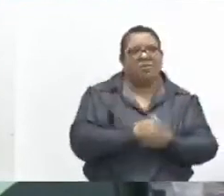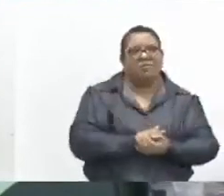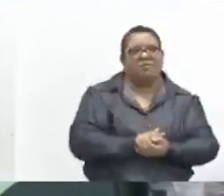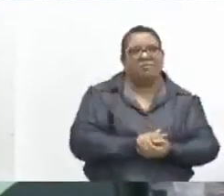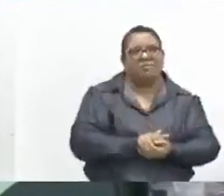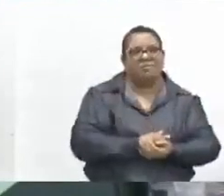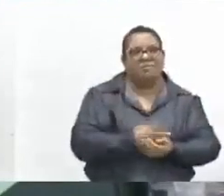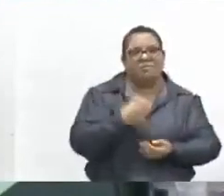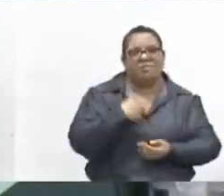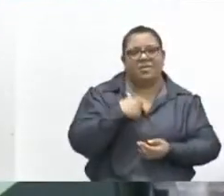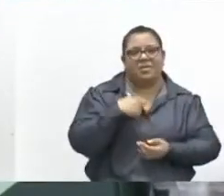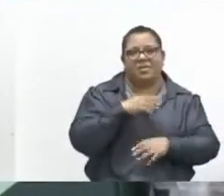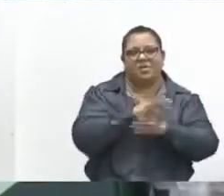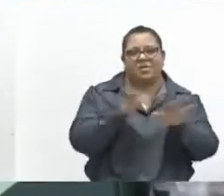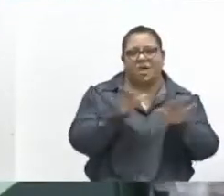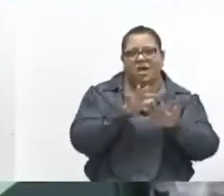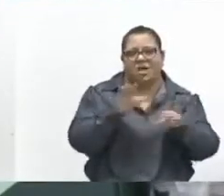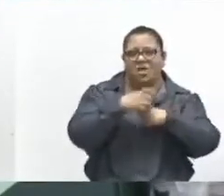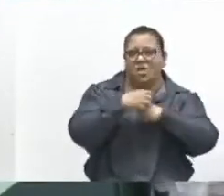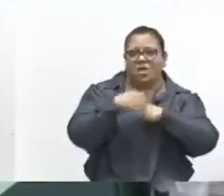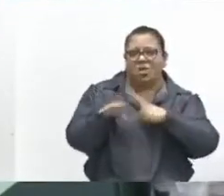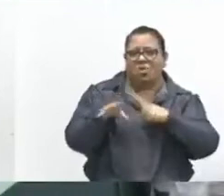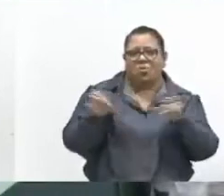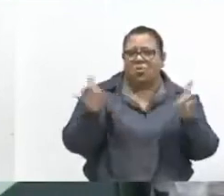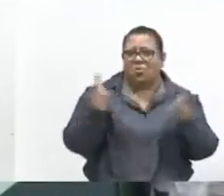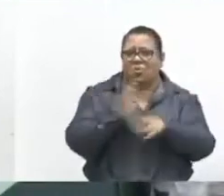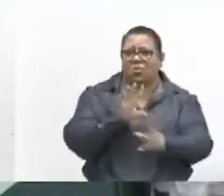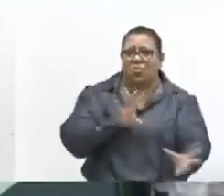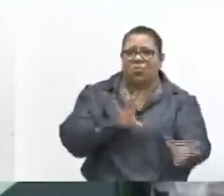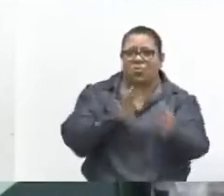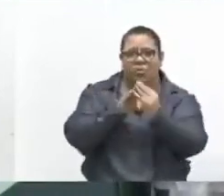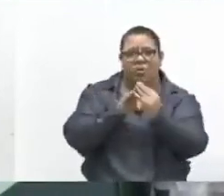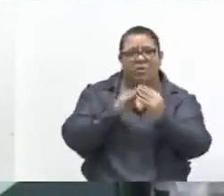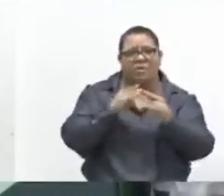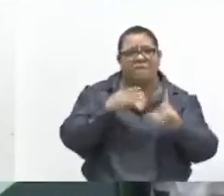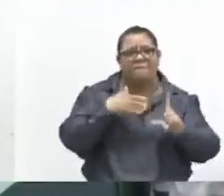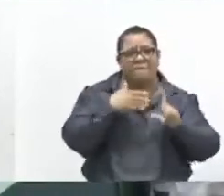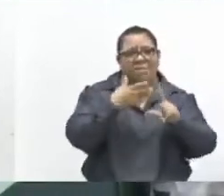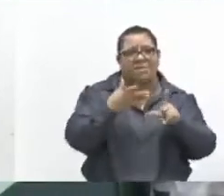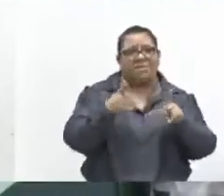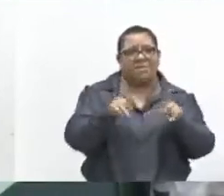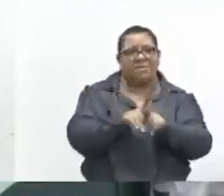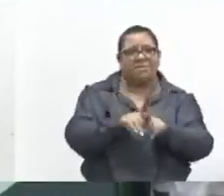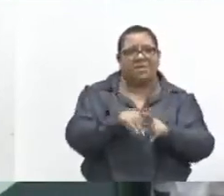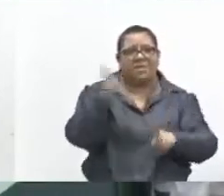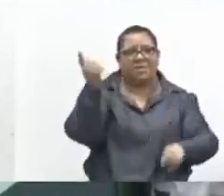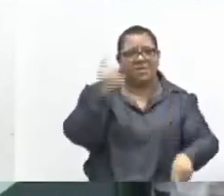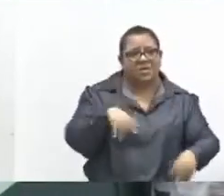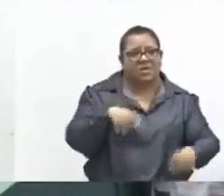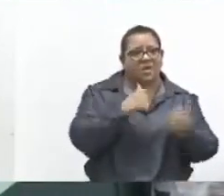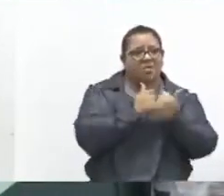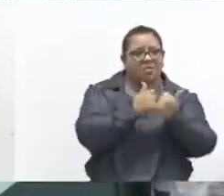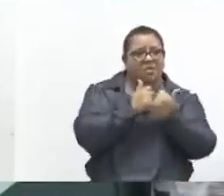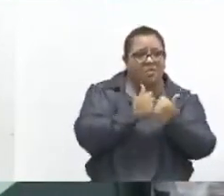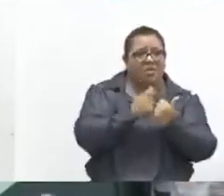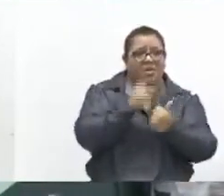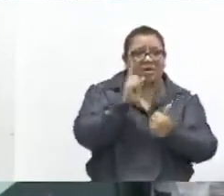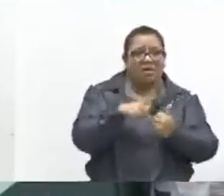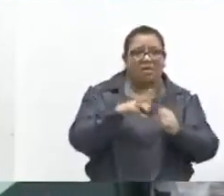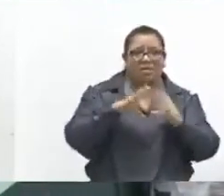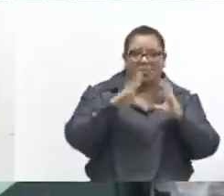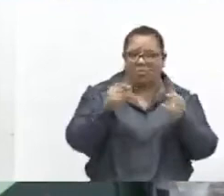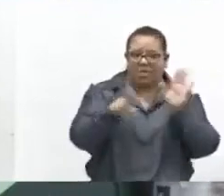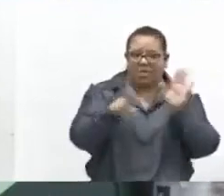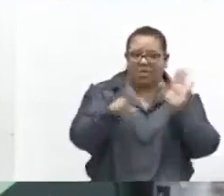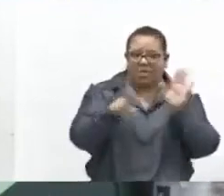Bom, deputado, eu acho que eu trouxe isso, esse resumo, essa apresentação, e mais uma vez dizer, a assistência estudantil, ela vem para